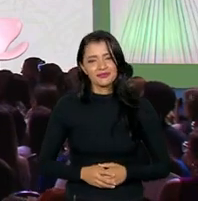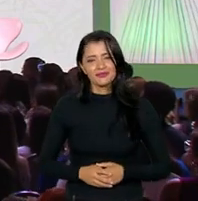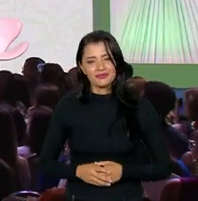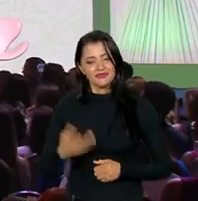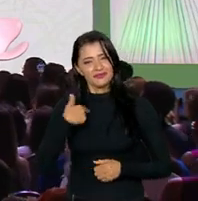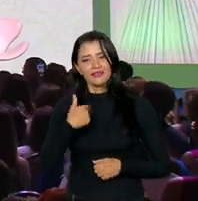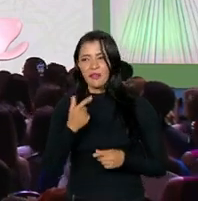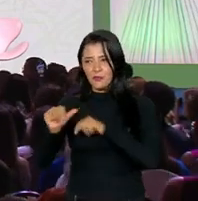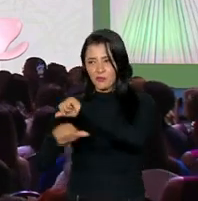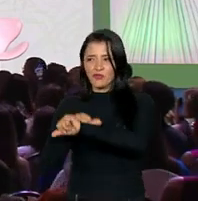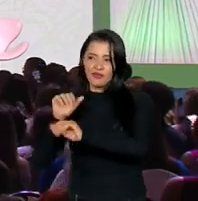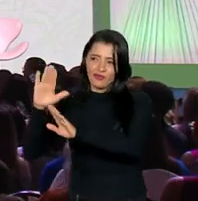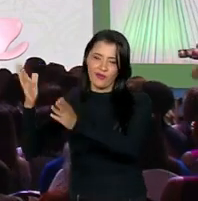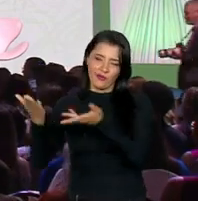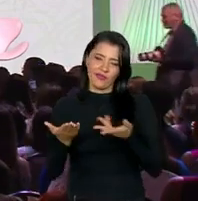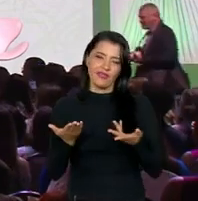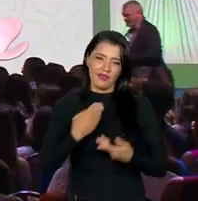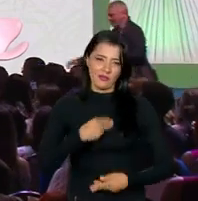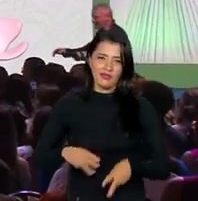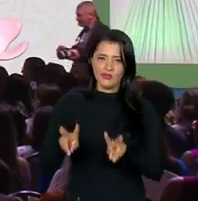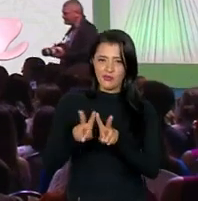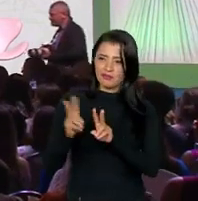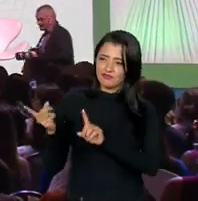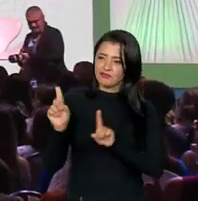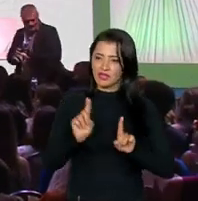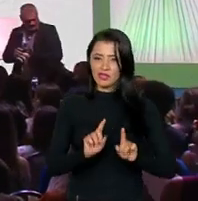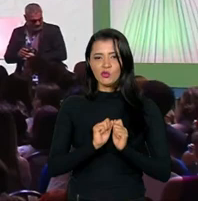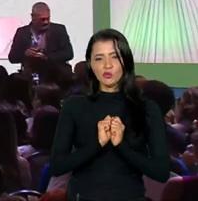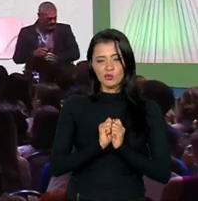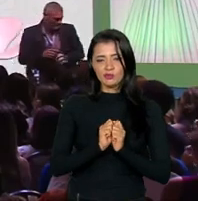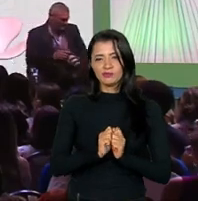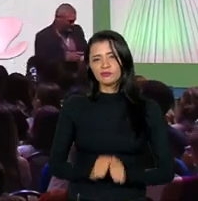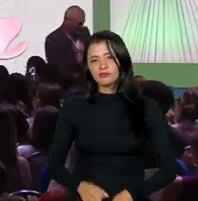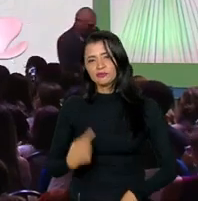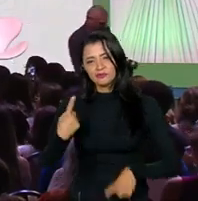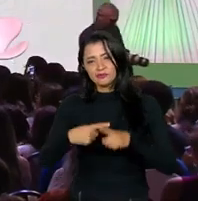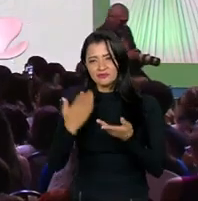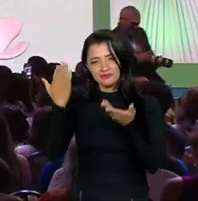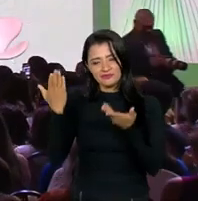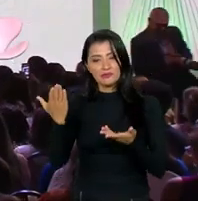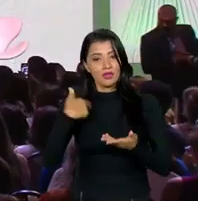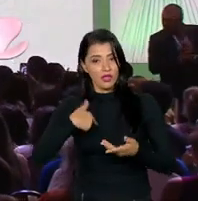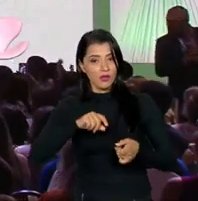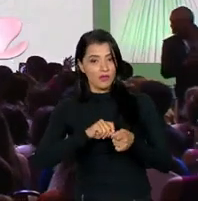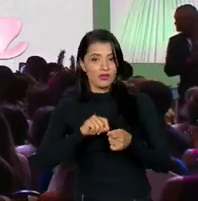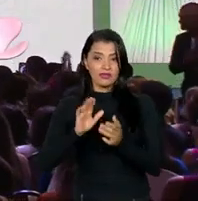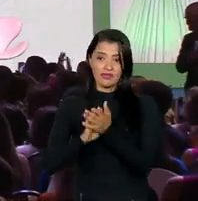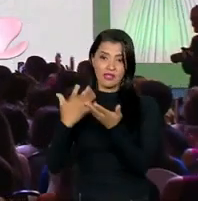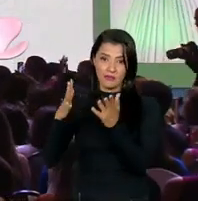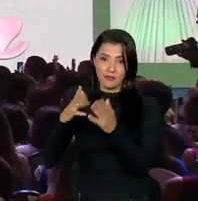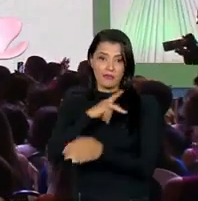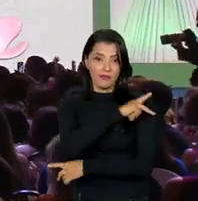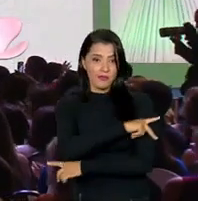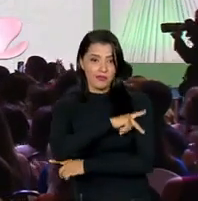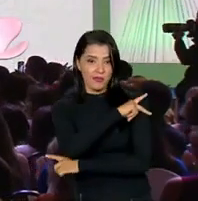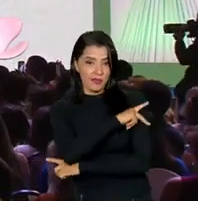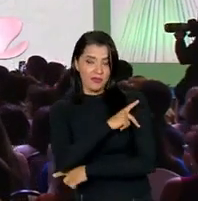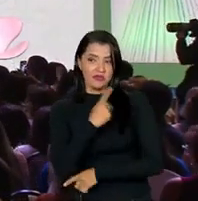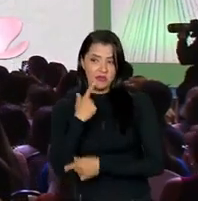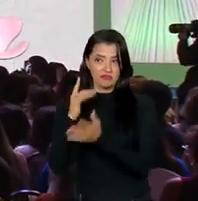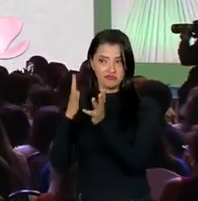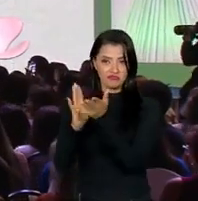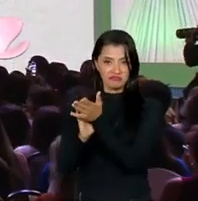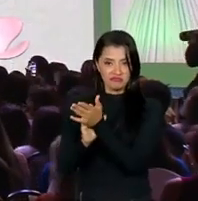Quebrar aqui o protocolo, convidar o Wellington para ficar aqui ao meu lado aqui. Até porque vou fazer uma homenagem ao Piauí.